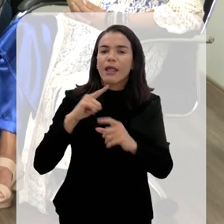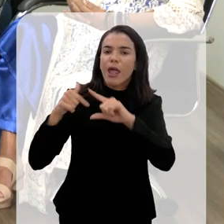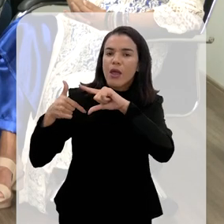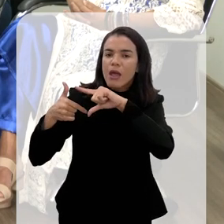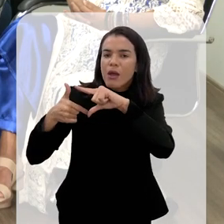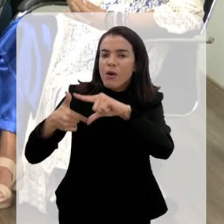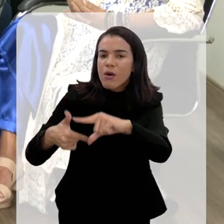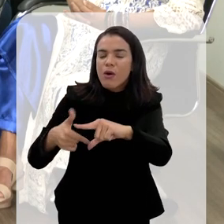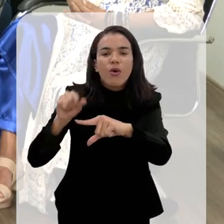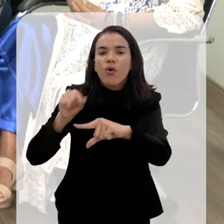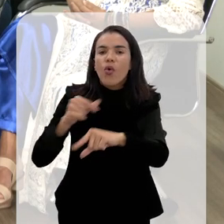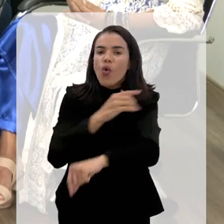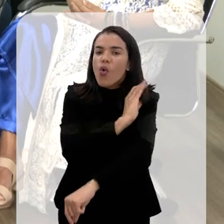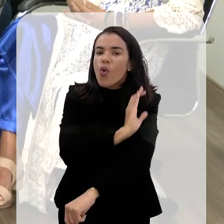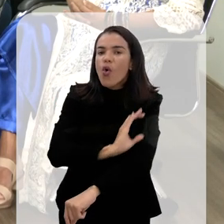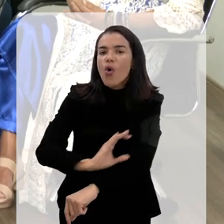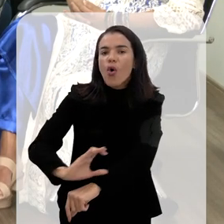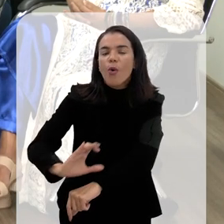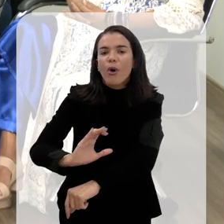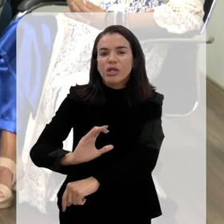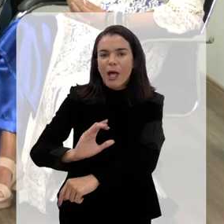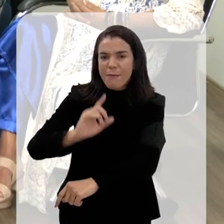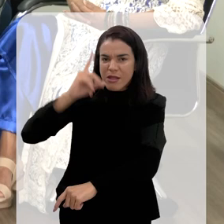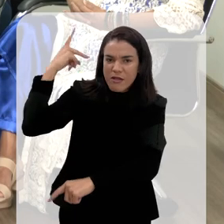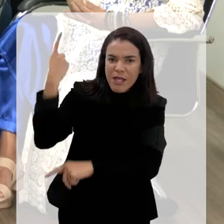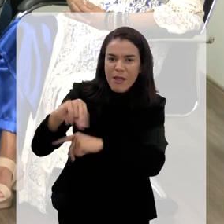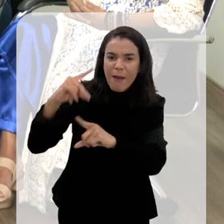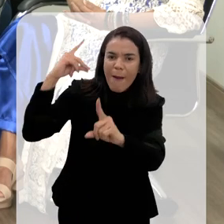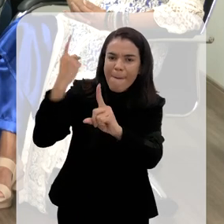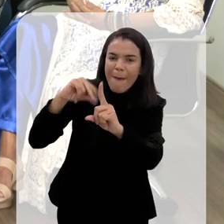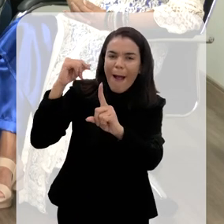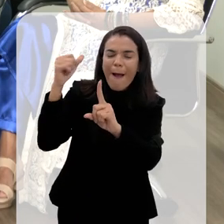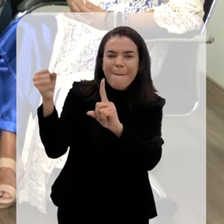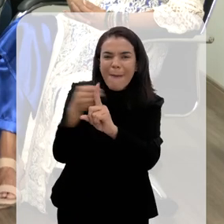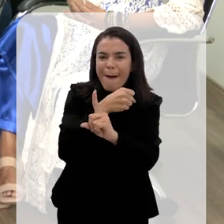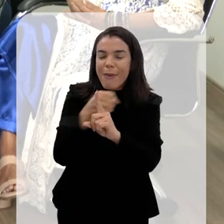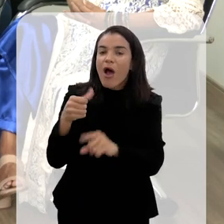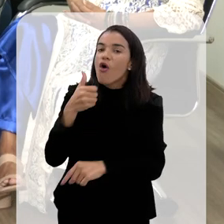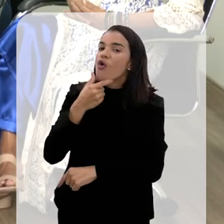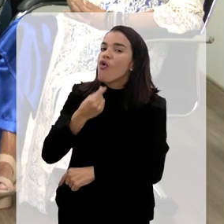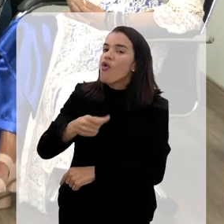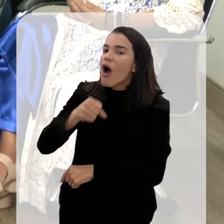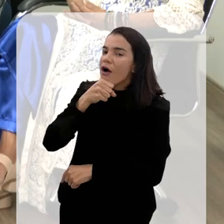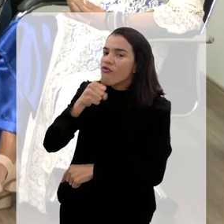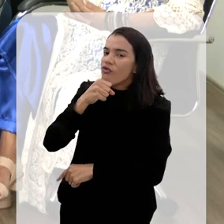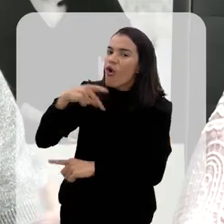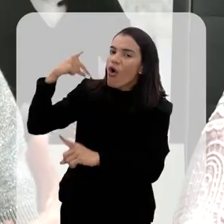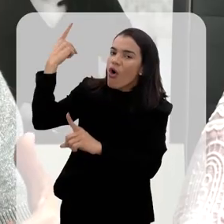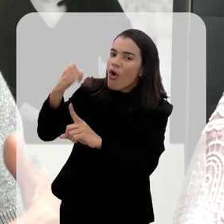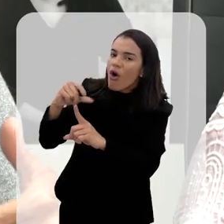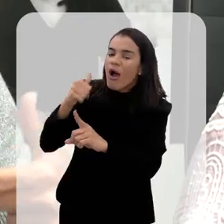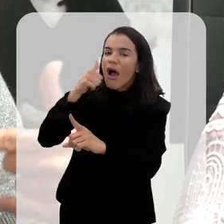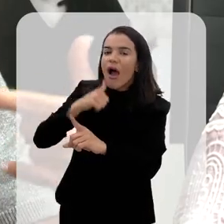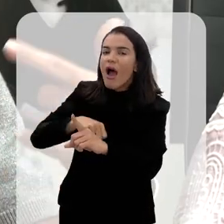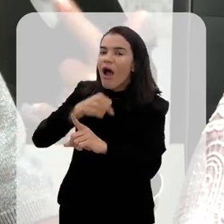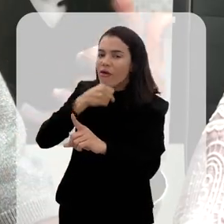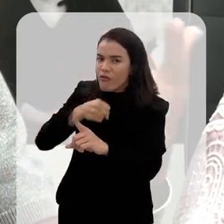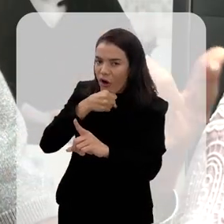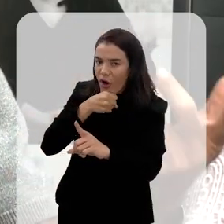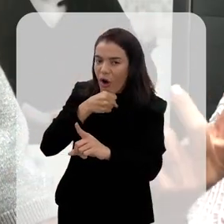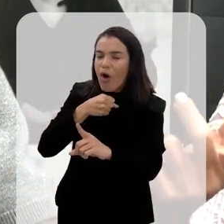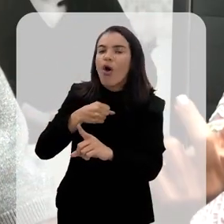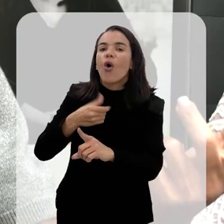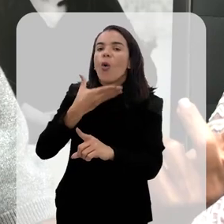que é um padrão de comportamento daquela família agredir mulheres, né? O avô agredia a avó, o pai